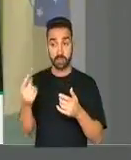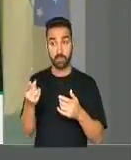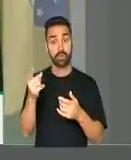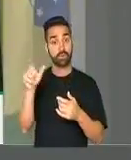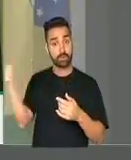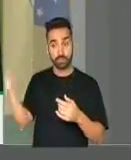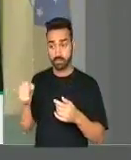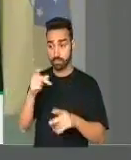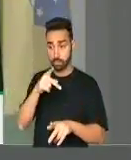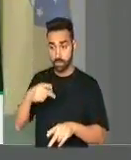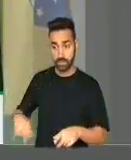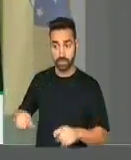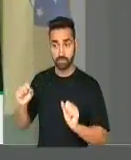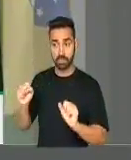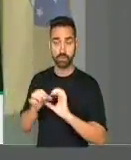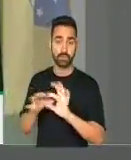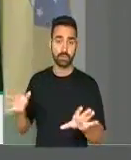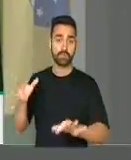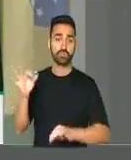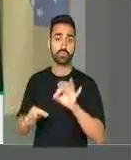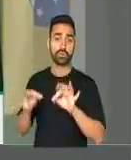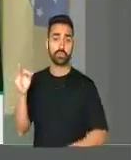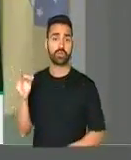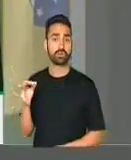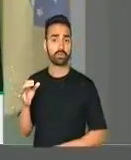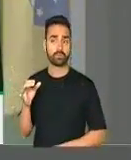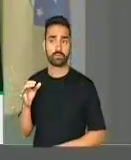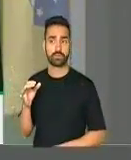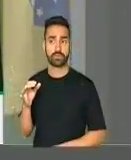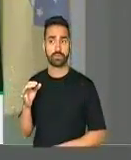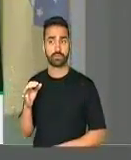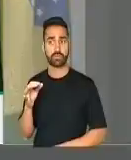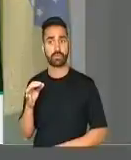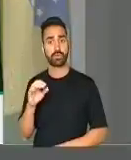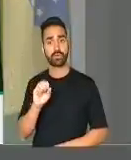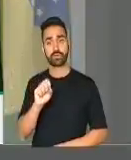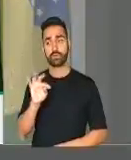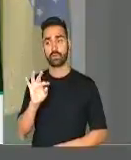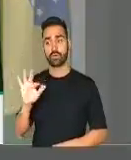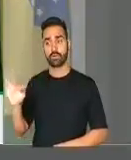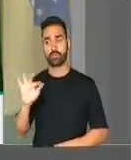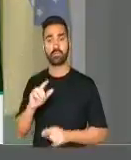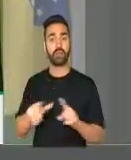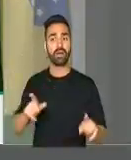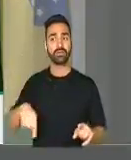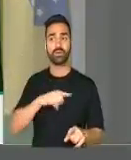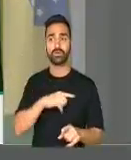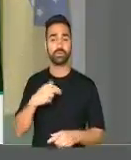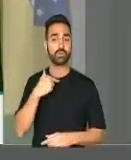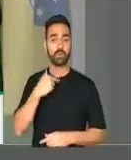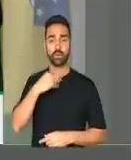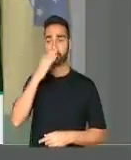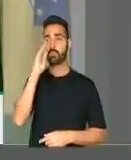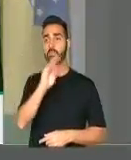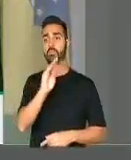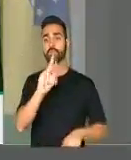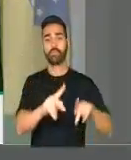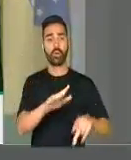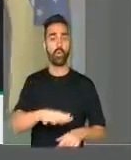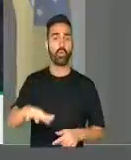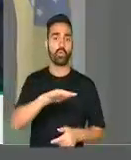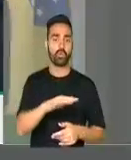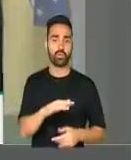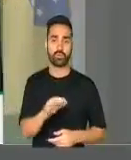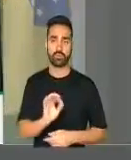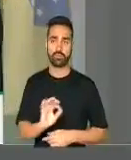ter todo aí o fórum específico para ser tratado dessa denúncia no STF mas nós não podemos mais virar Costa pro nosso povo agora nós